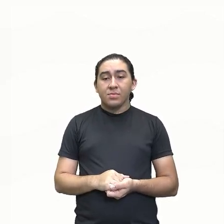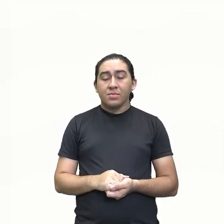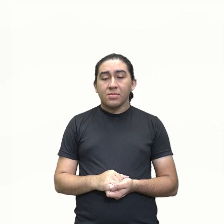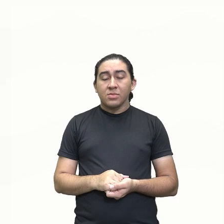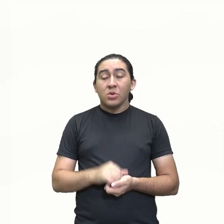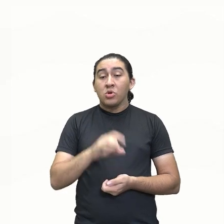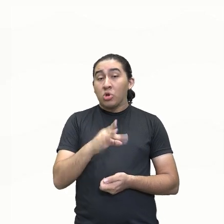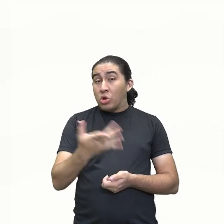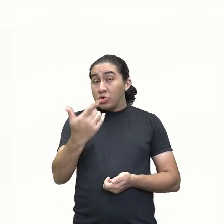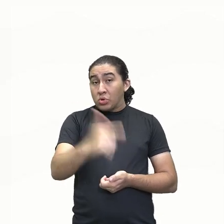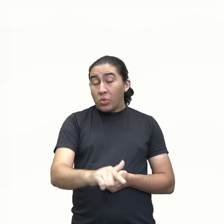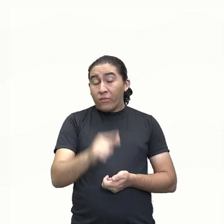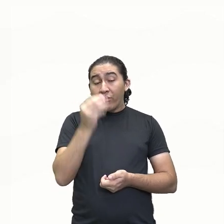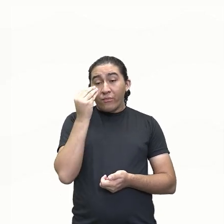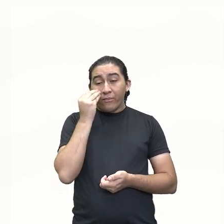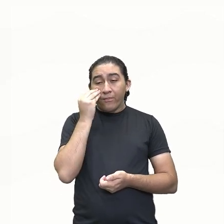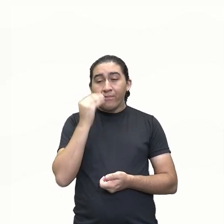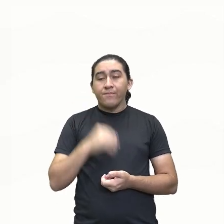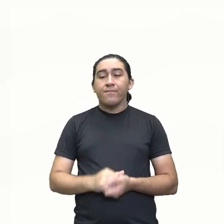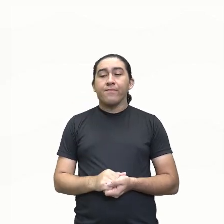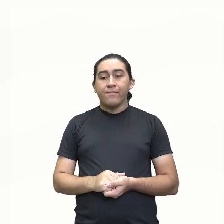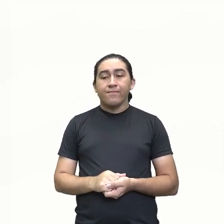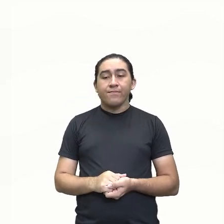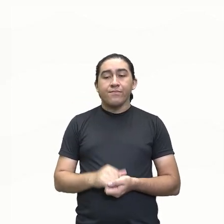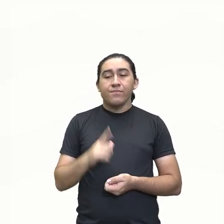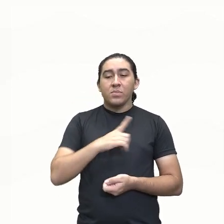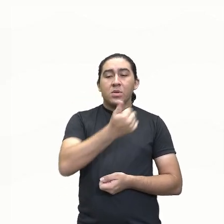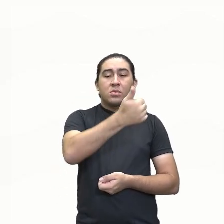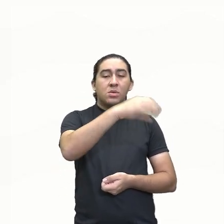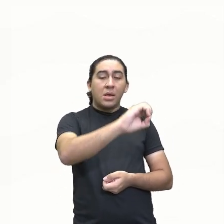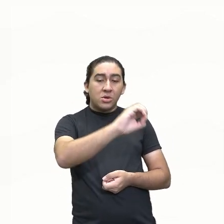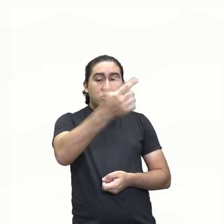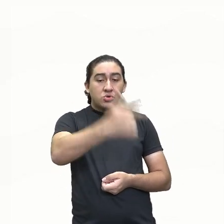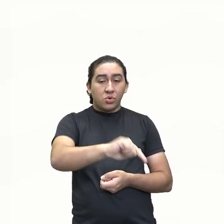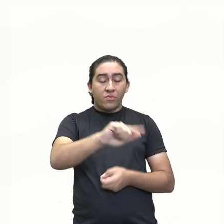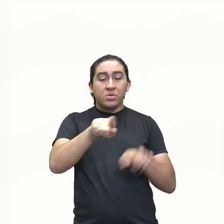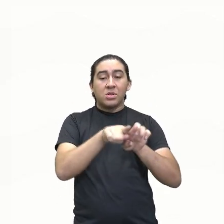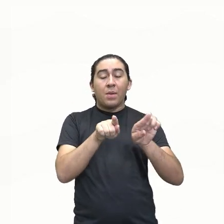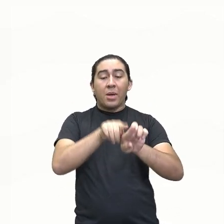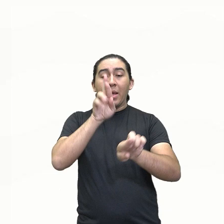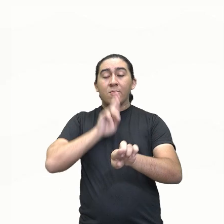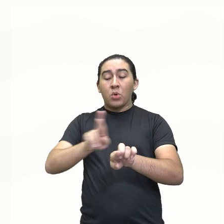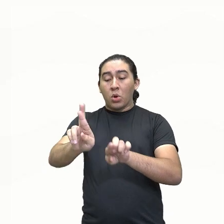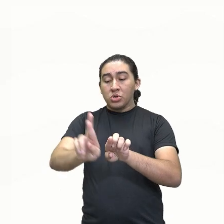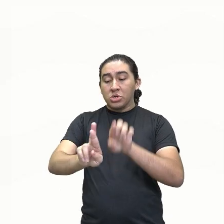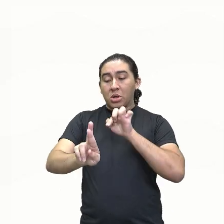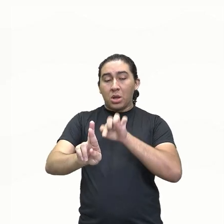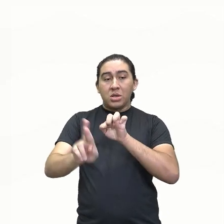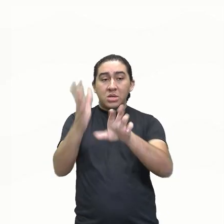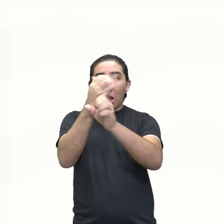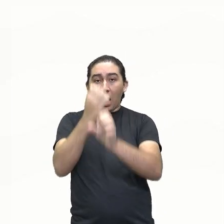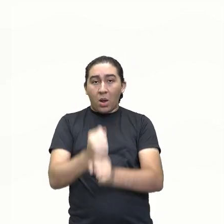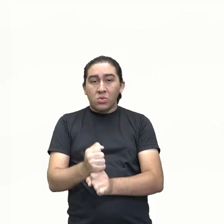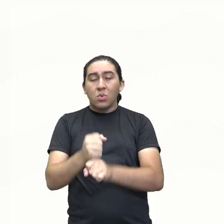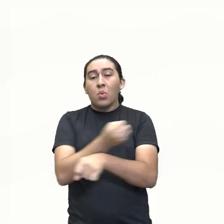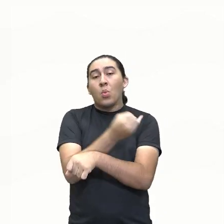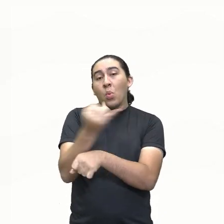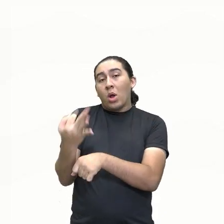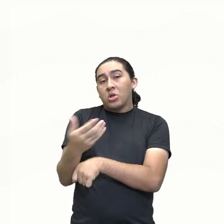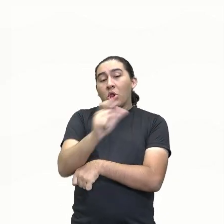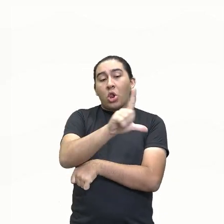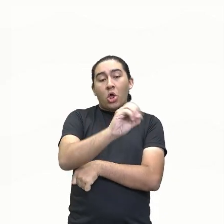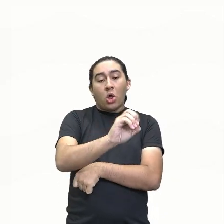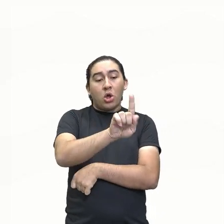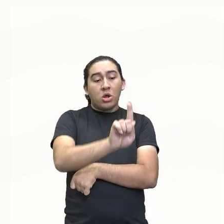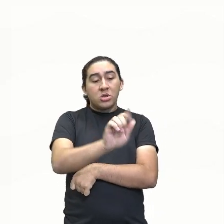na nossa expressão. Nós vamos repetir o 10 e o resultado disso daqui, quanto que é o log de 10